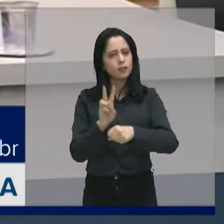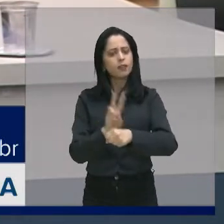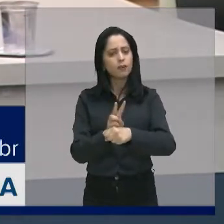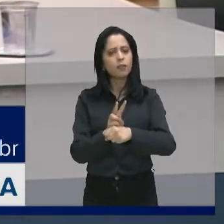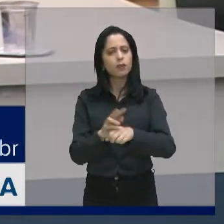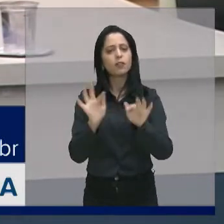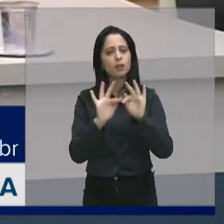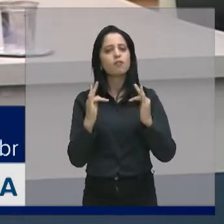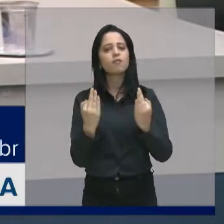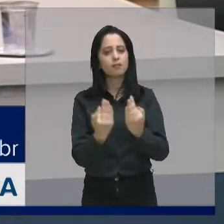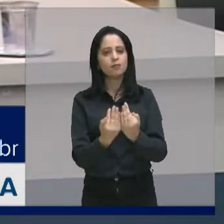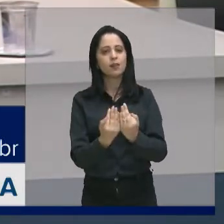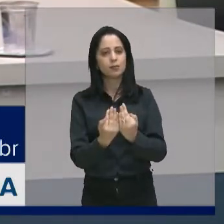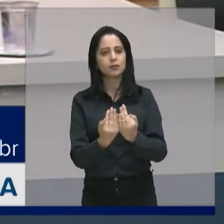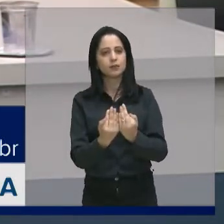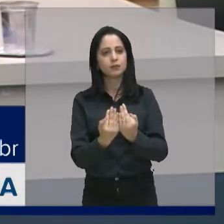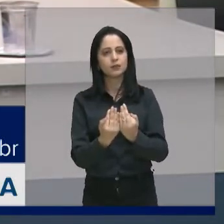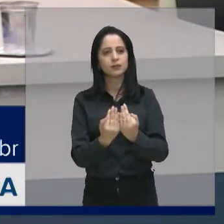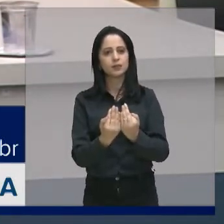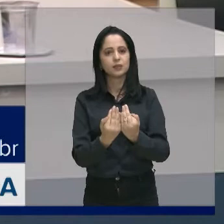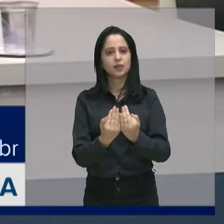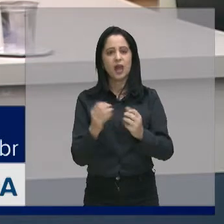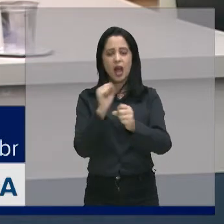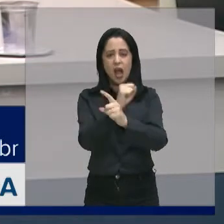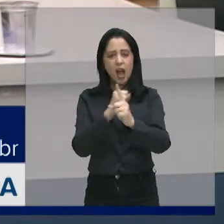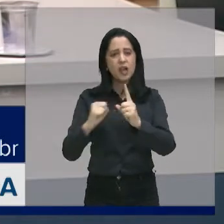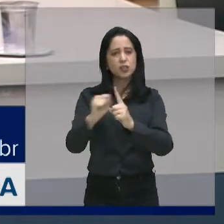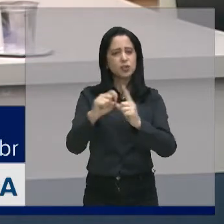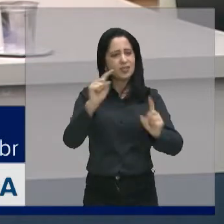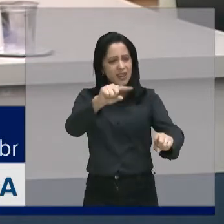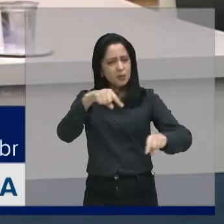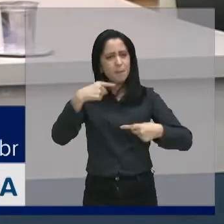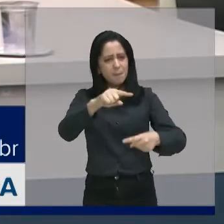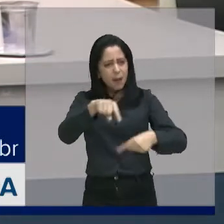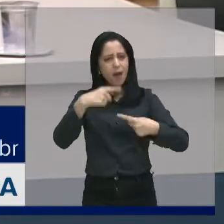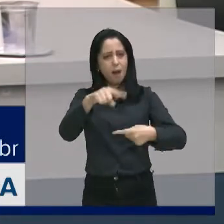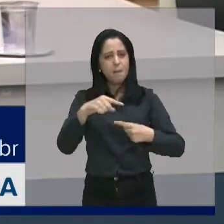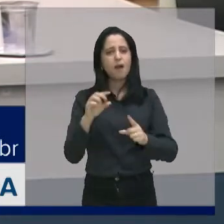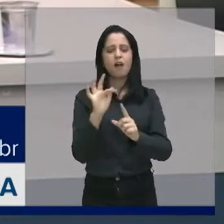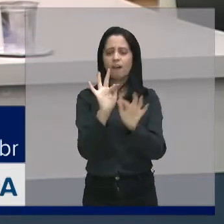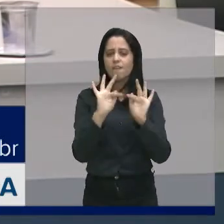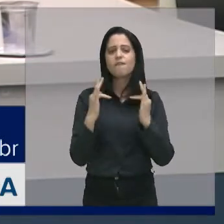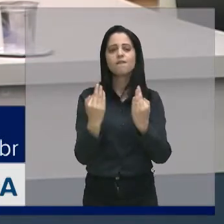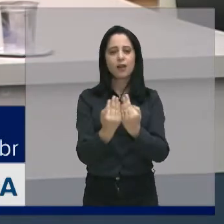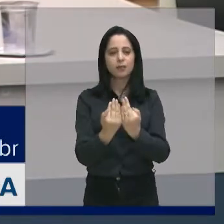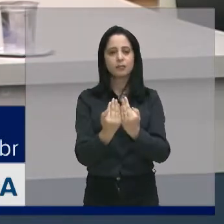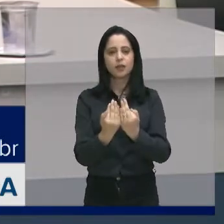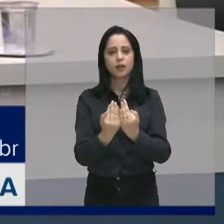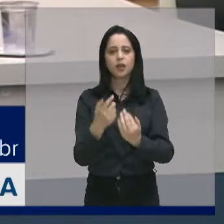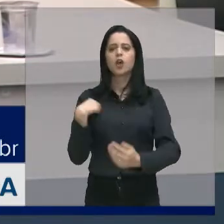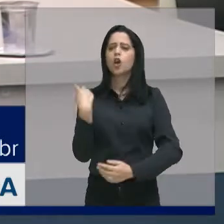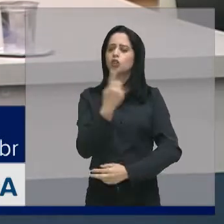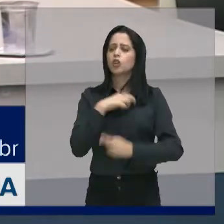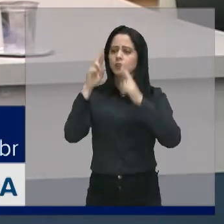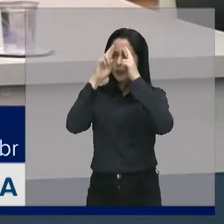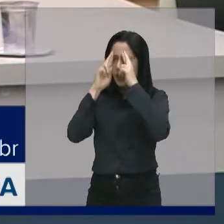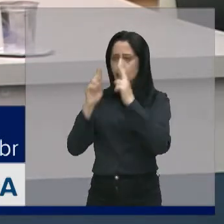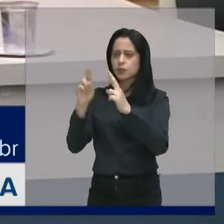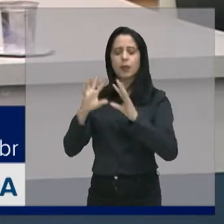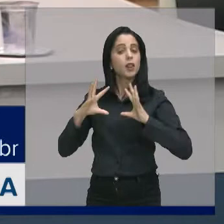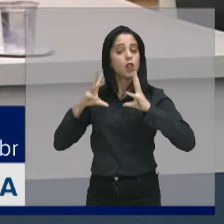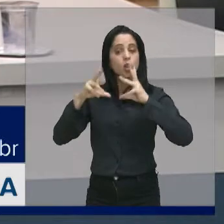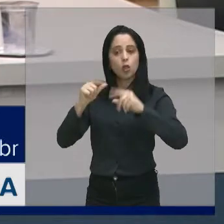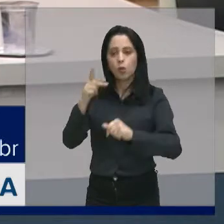valores e ataques contra a família, que é a base da sociedade. Nosso respeito a todas as